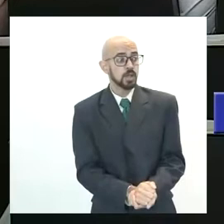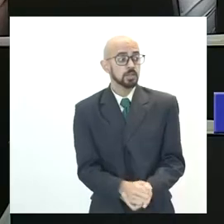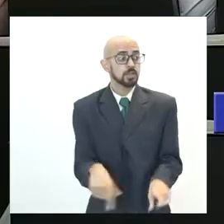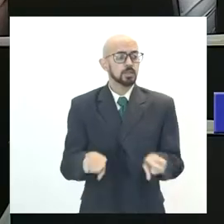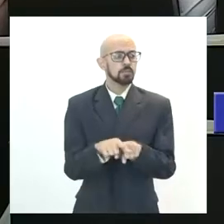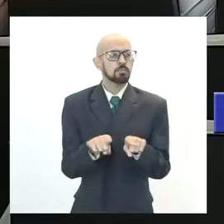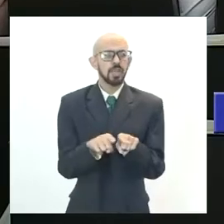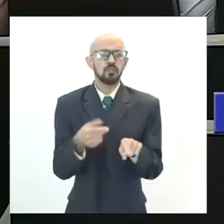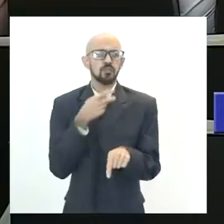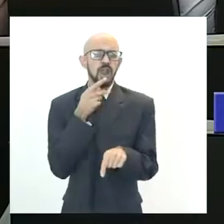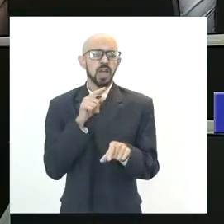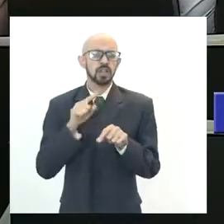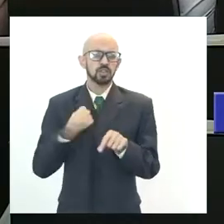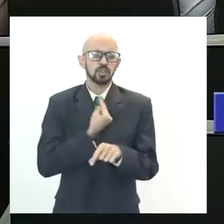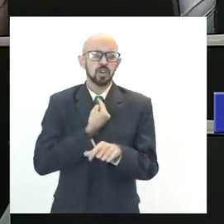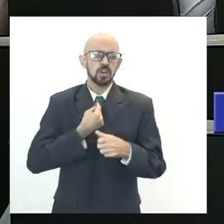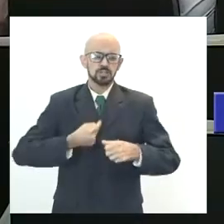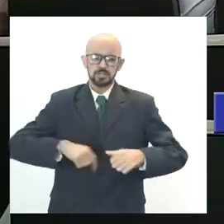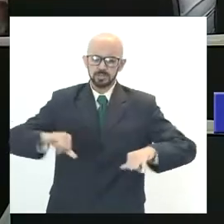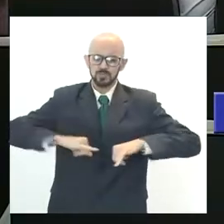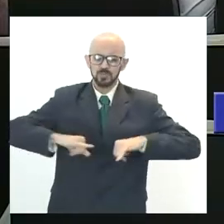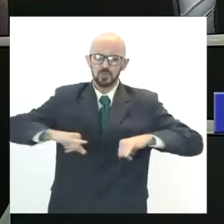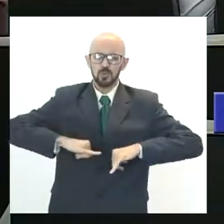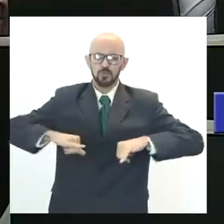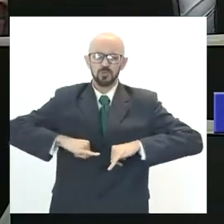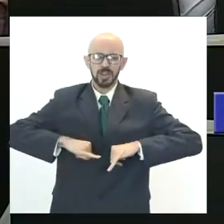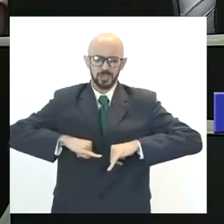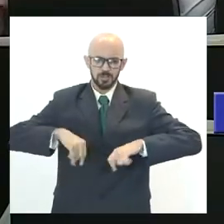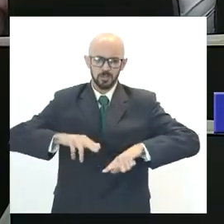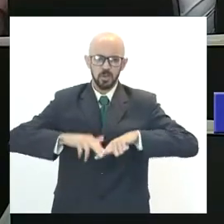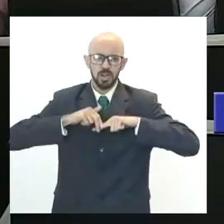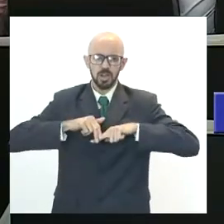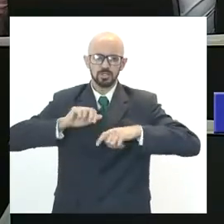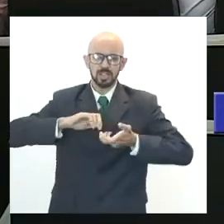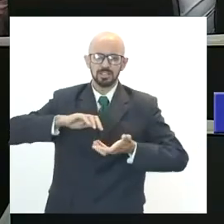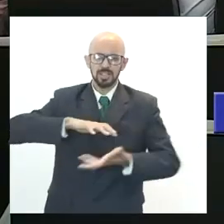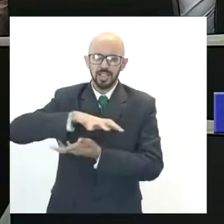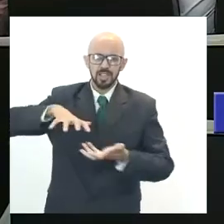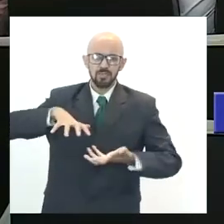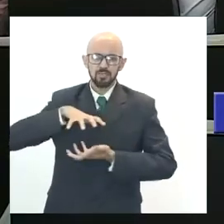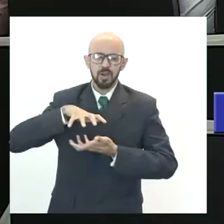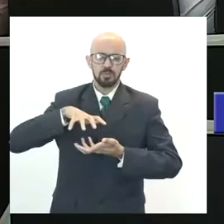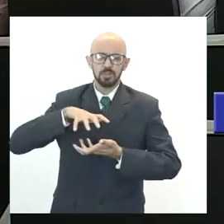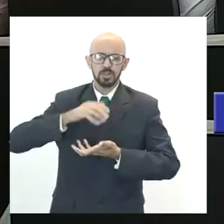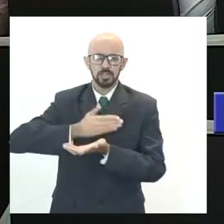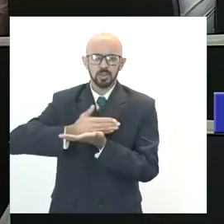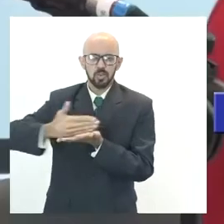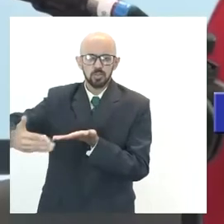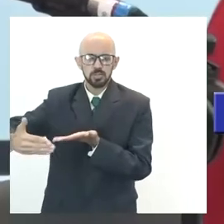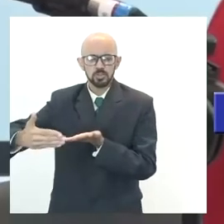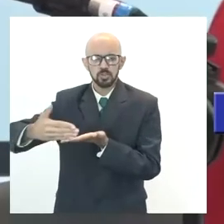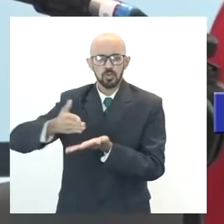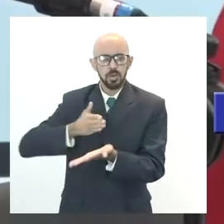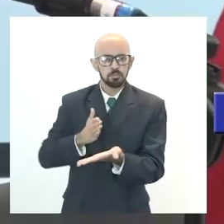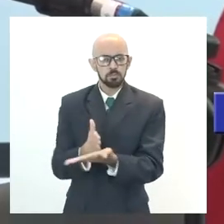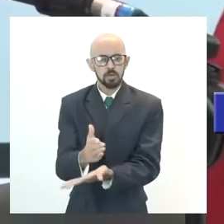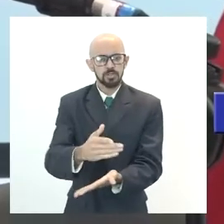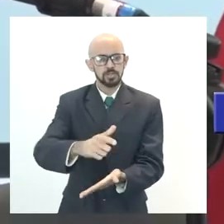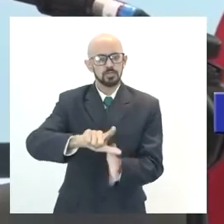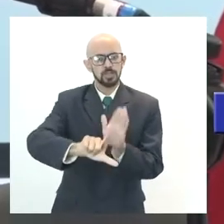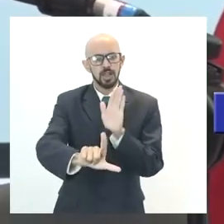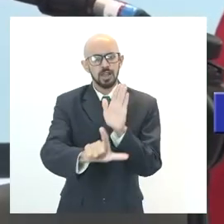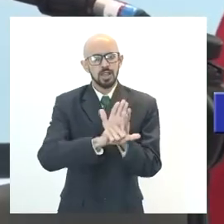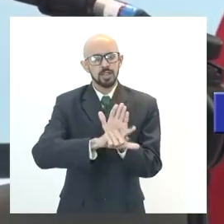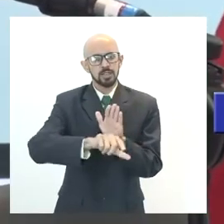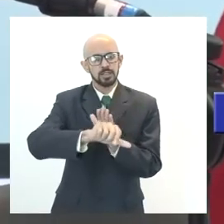infelizmente sofrendo com a reforma que começou com aprovação o